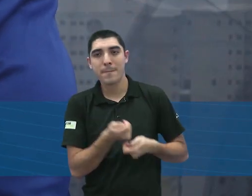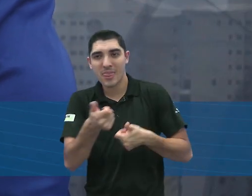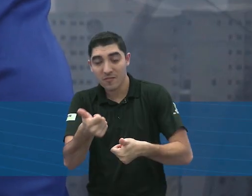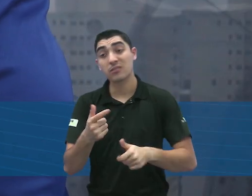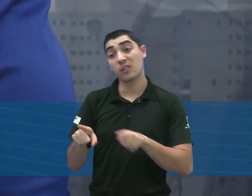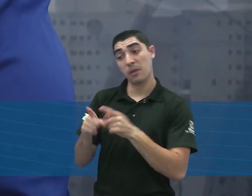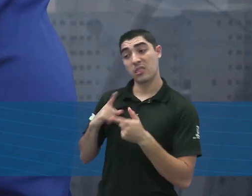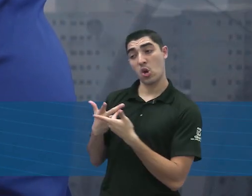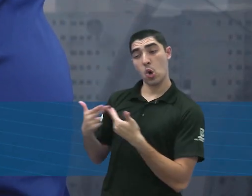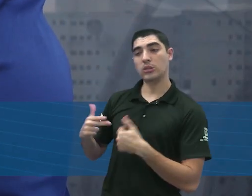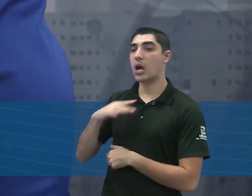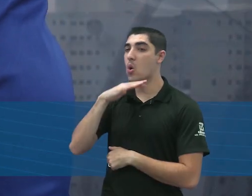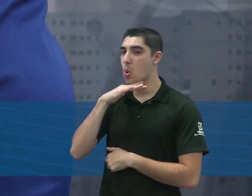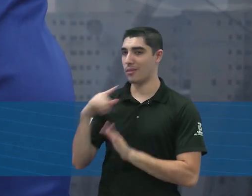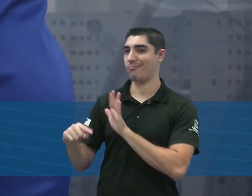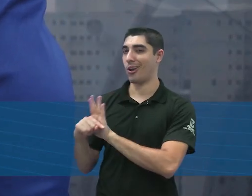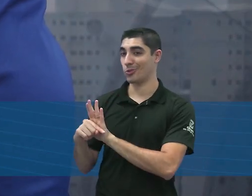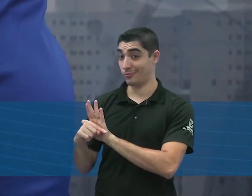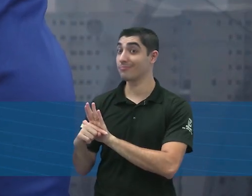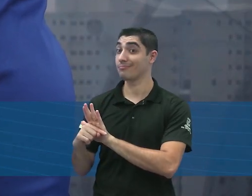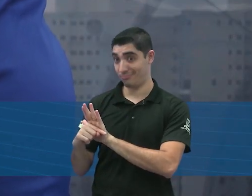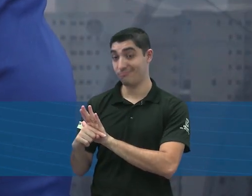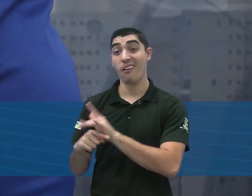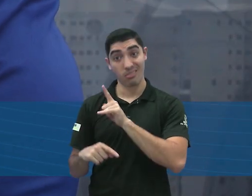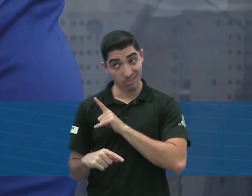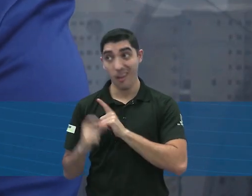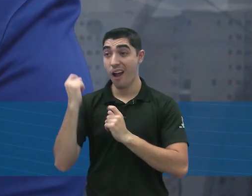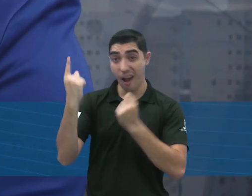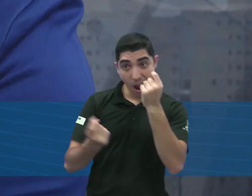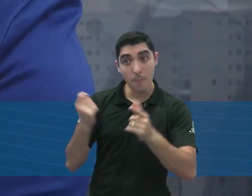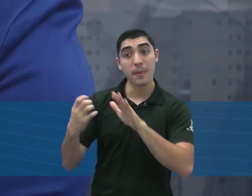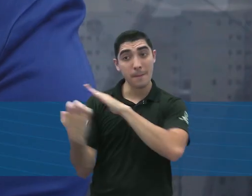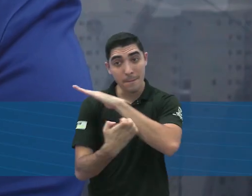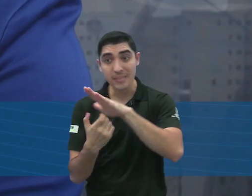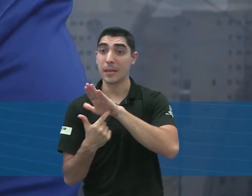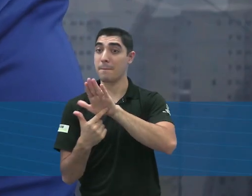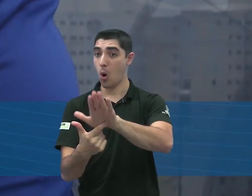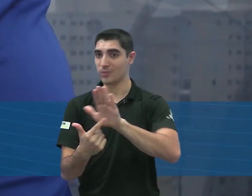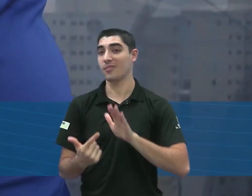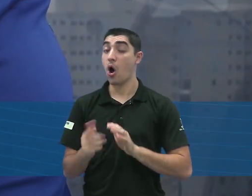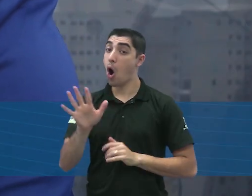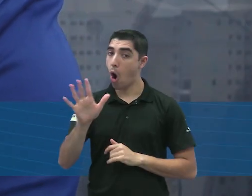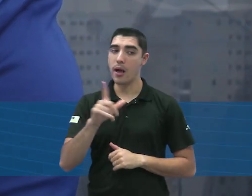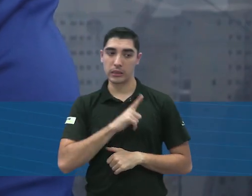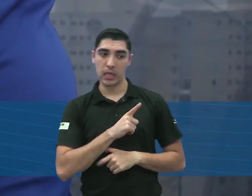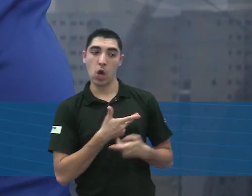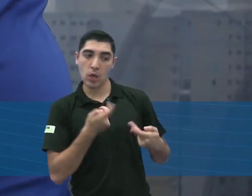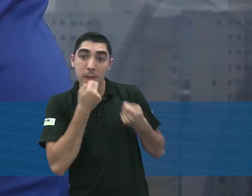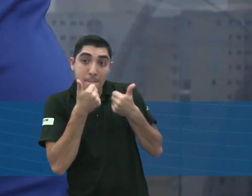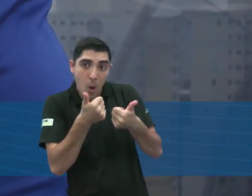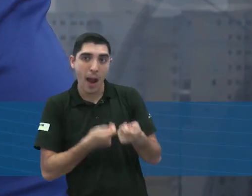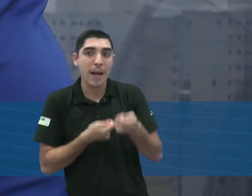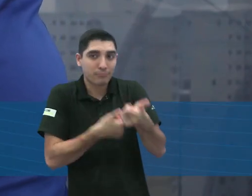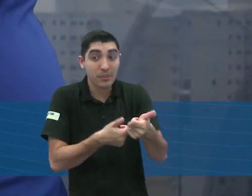aquela empresa que tem um pacote de benefícios muito atrativos, mas ela tem essa questão de uma potência muito grande de metas, de